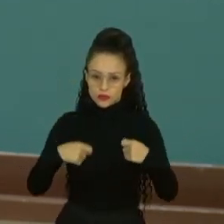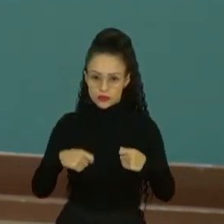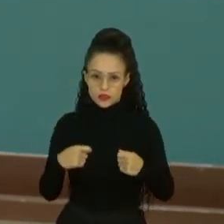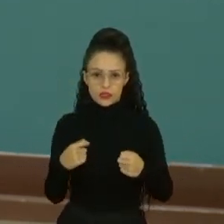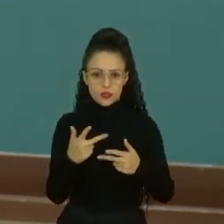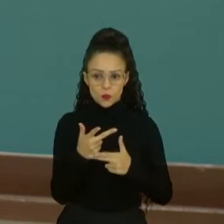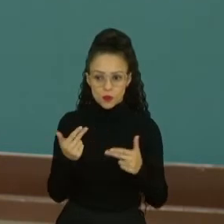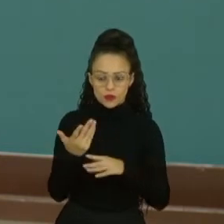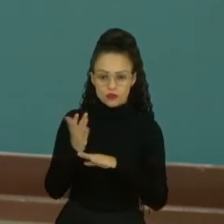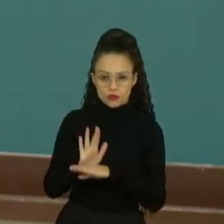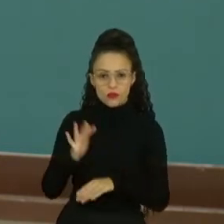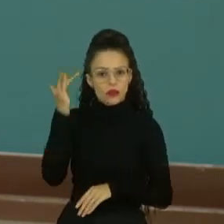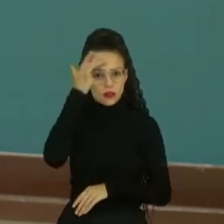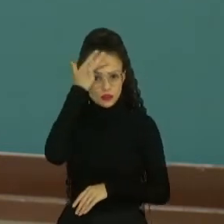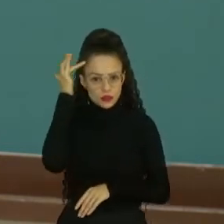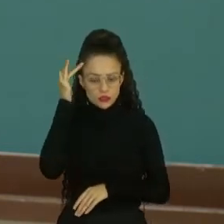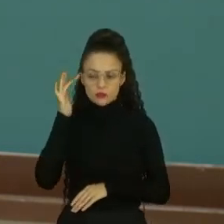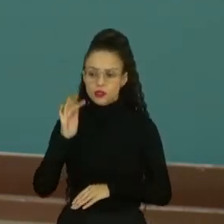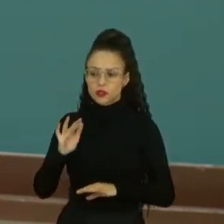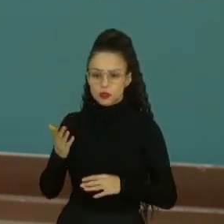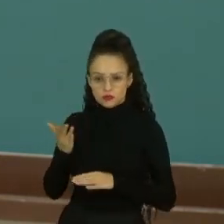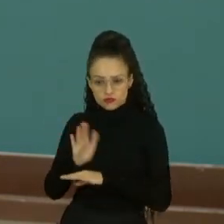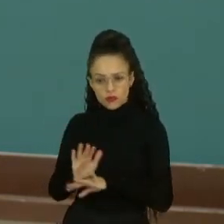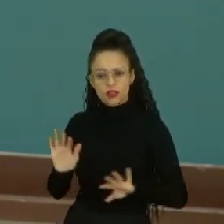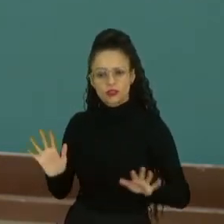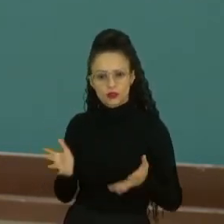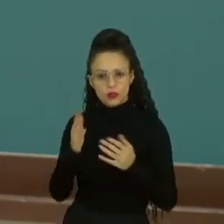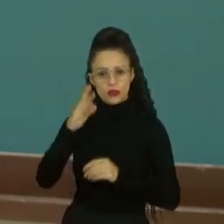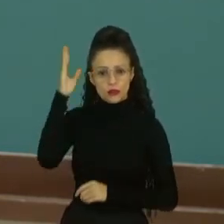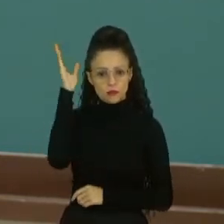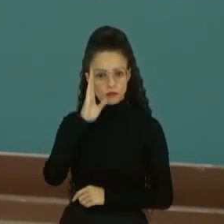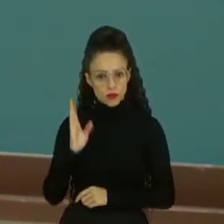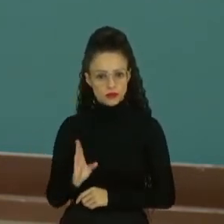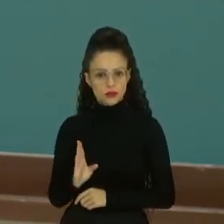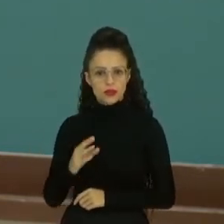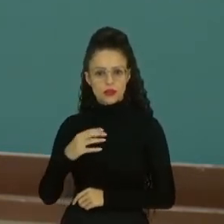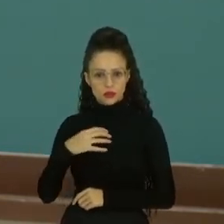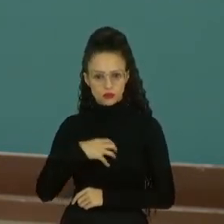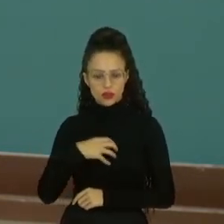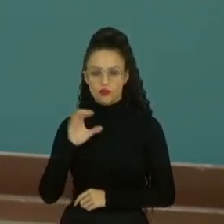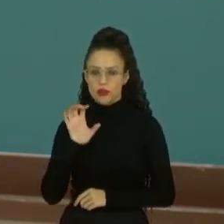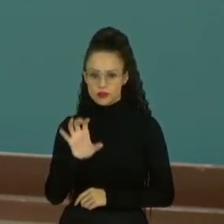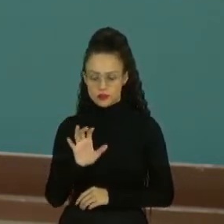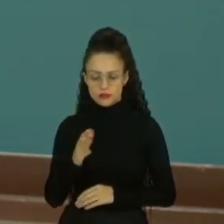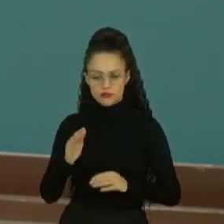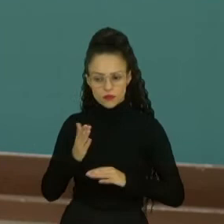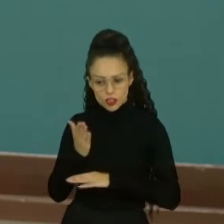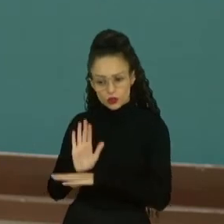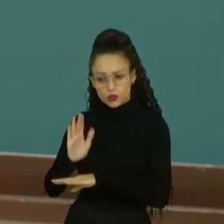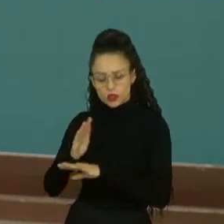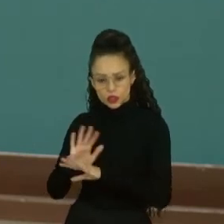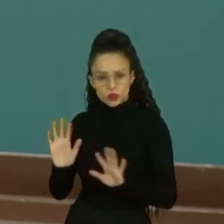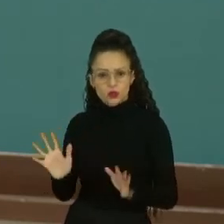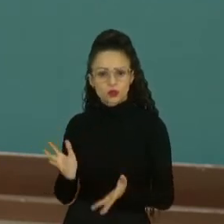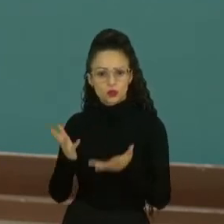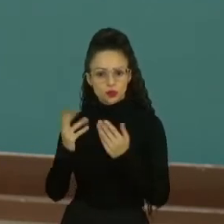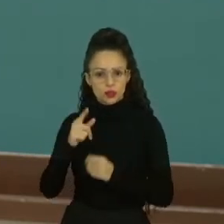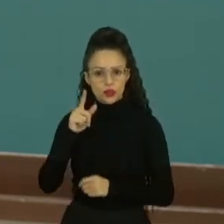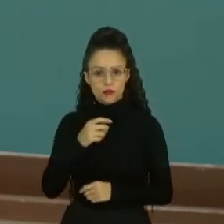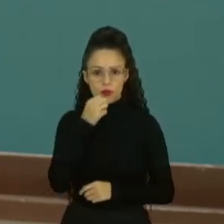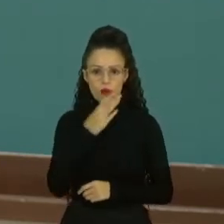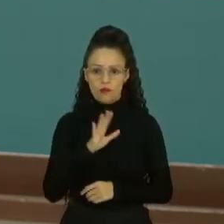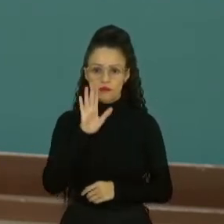de ajuda, as pessoas se solidarizam, né? Então o brasileiro ele é muito solidário. Então isso ajuda bastante,